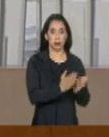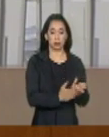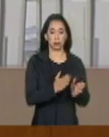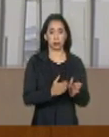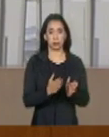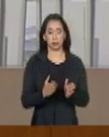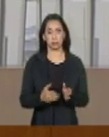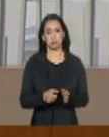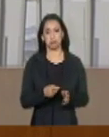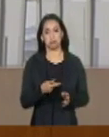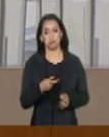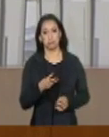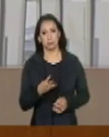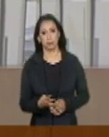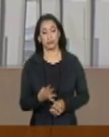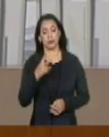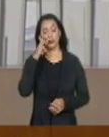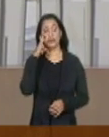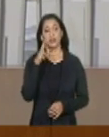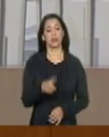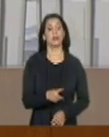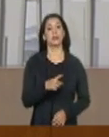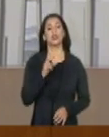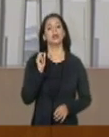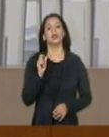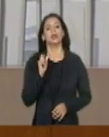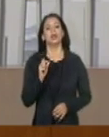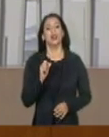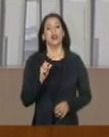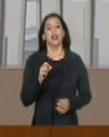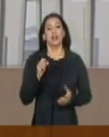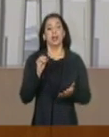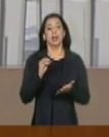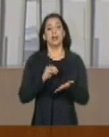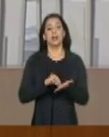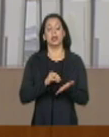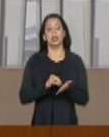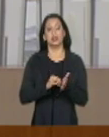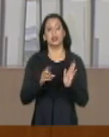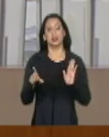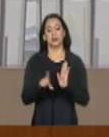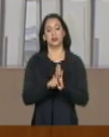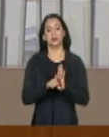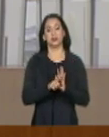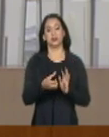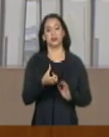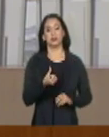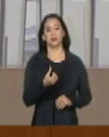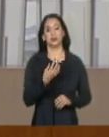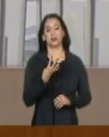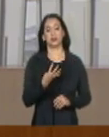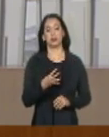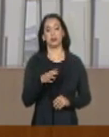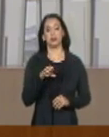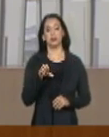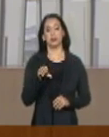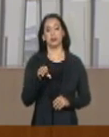aplicar as inelegibilidades da Lei Complementar 6490